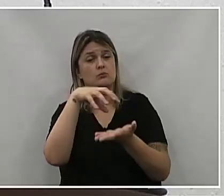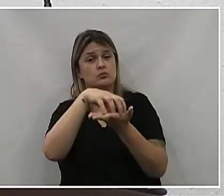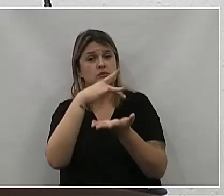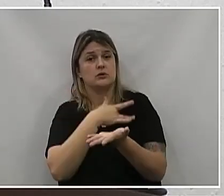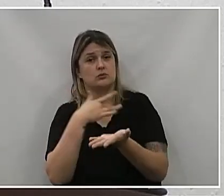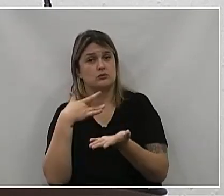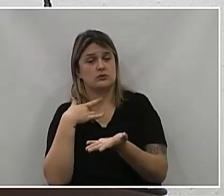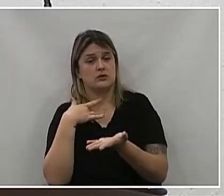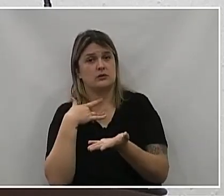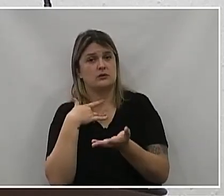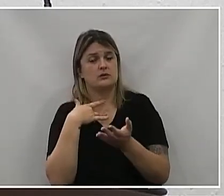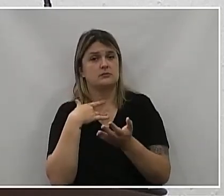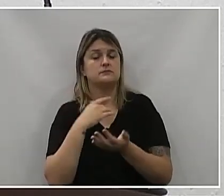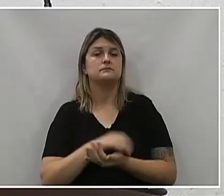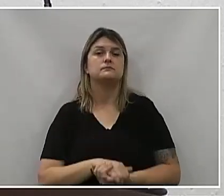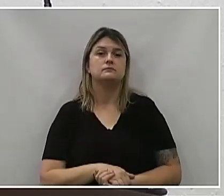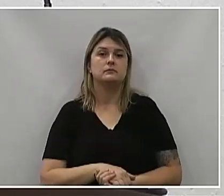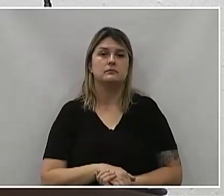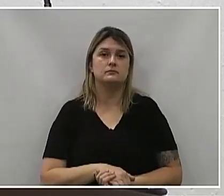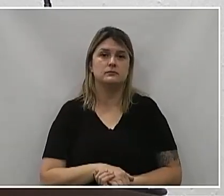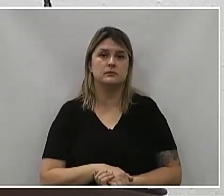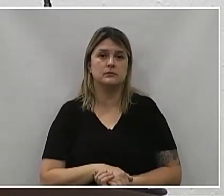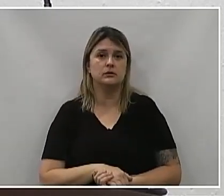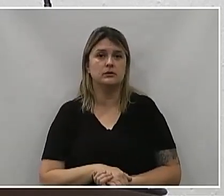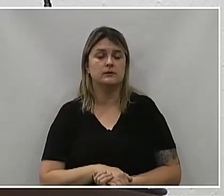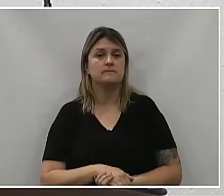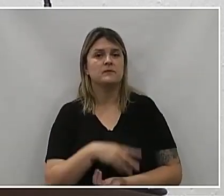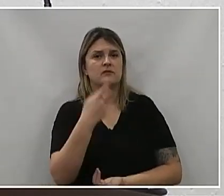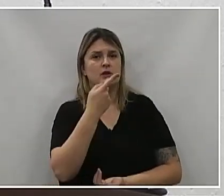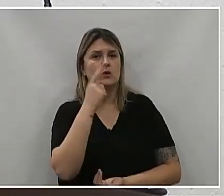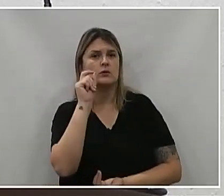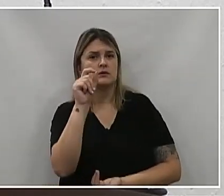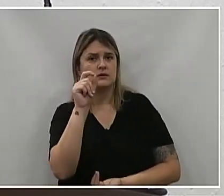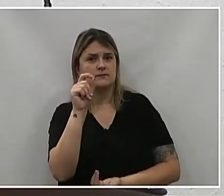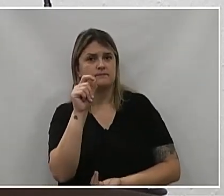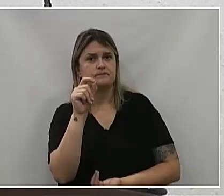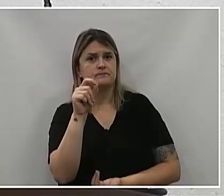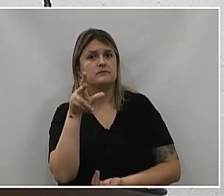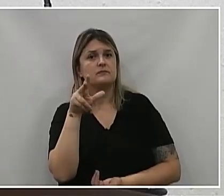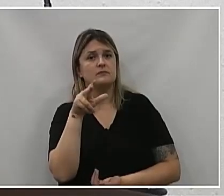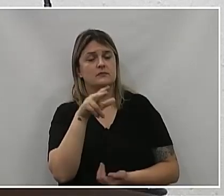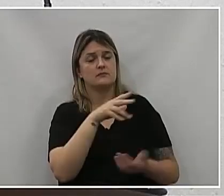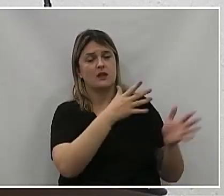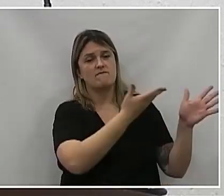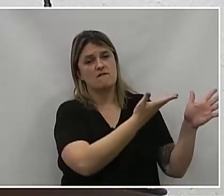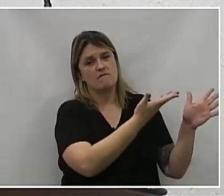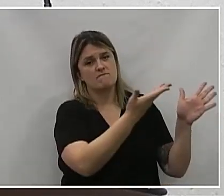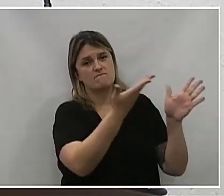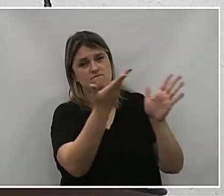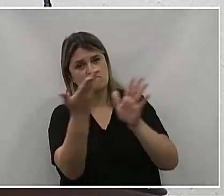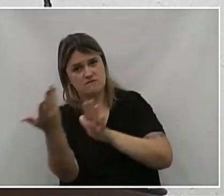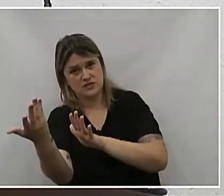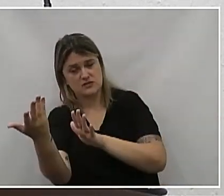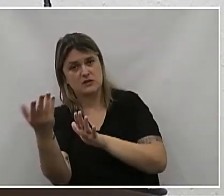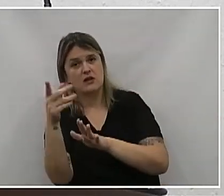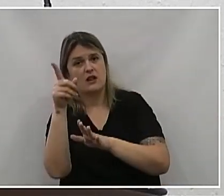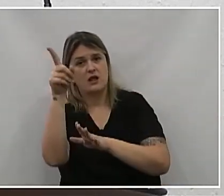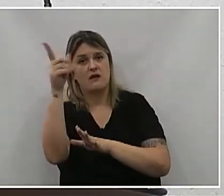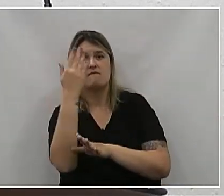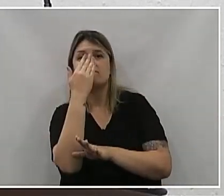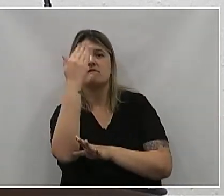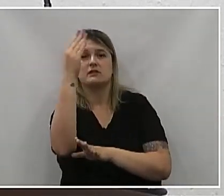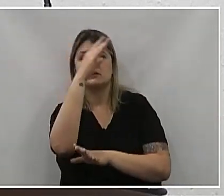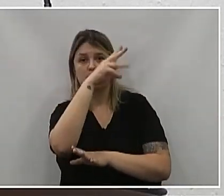no bairro lá no distrito de São Domingos. Eles me mandaram dizer o seguinte, que eles vão fazer uma caravana, vão vir de carro para cá e vão lá na